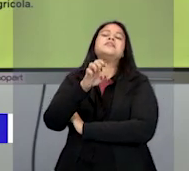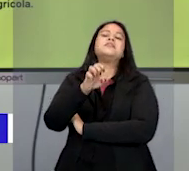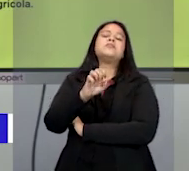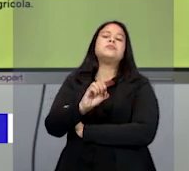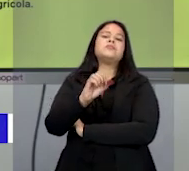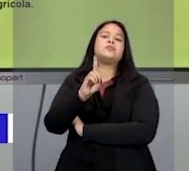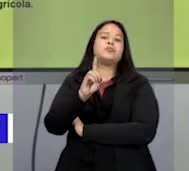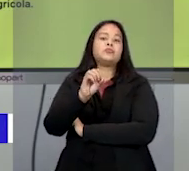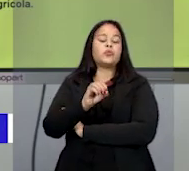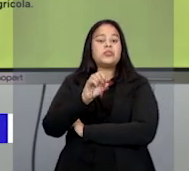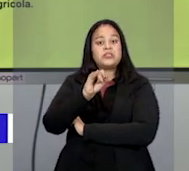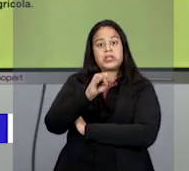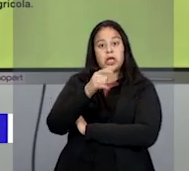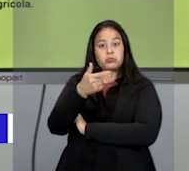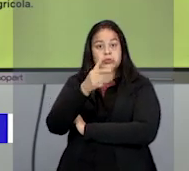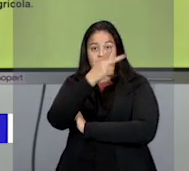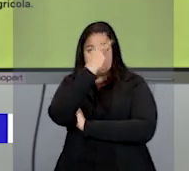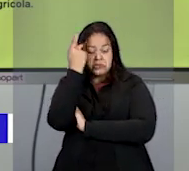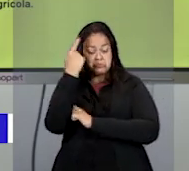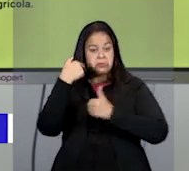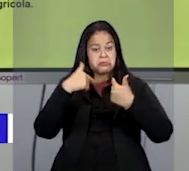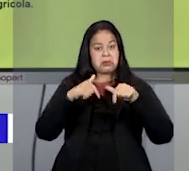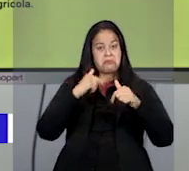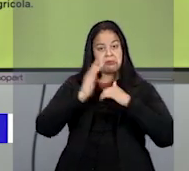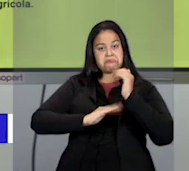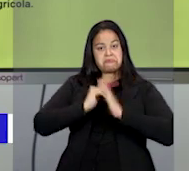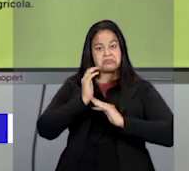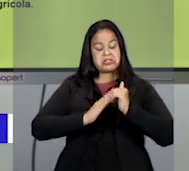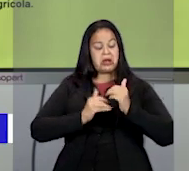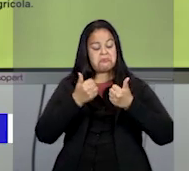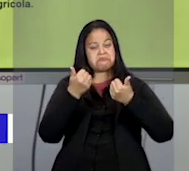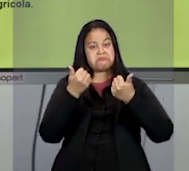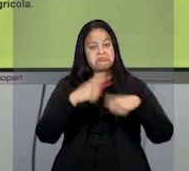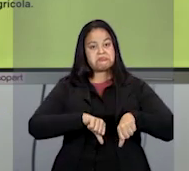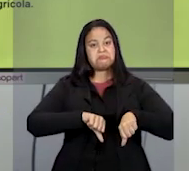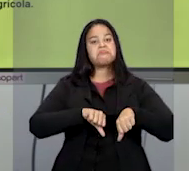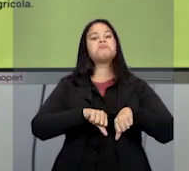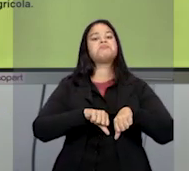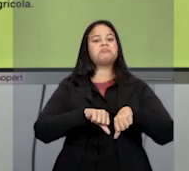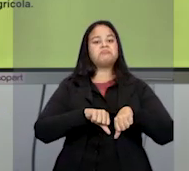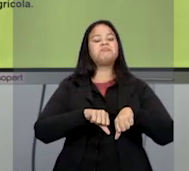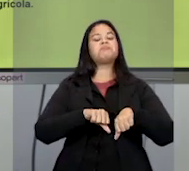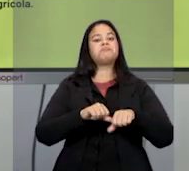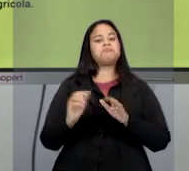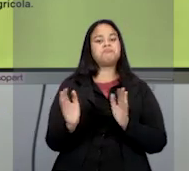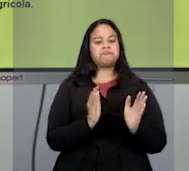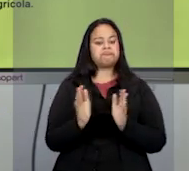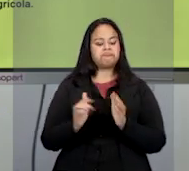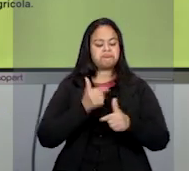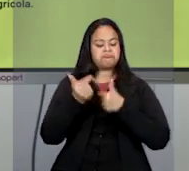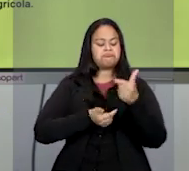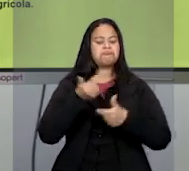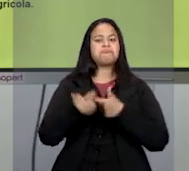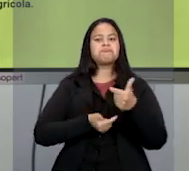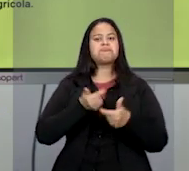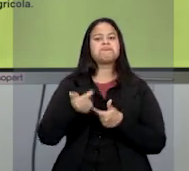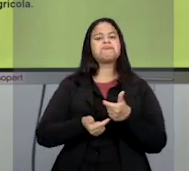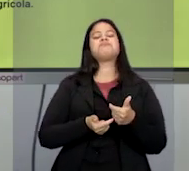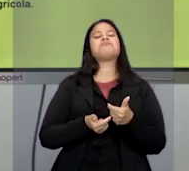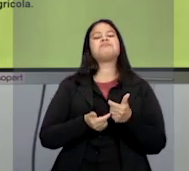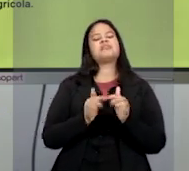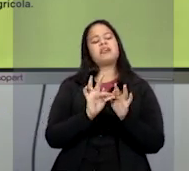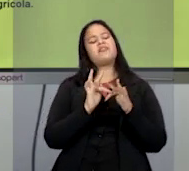não tem um trabalhador qualificado, se o trabalhador perde aquela área que ele tem de pequena produção, aquela